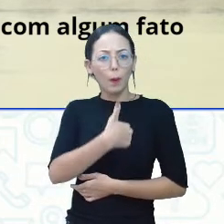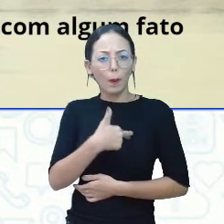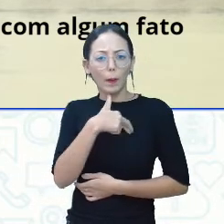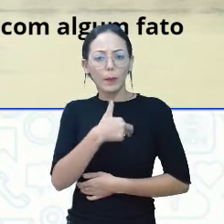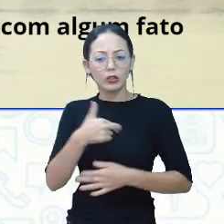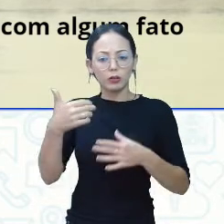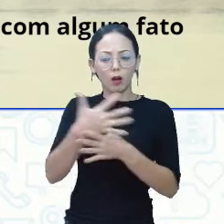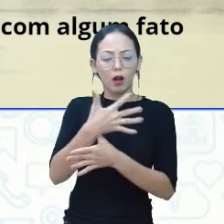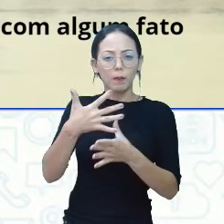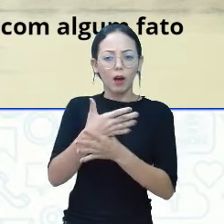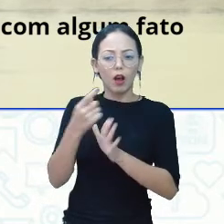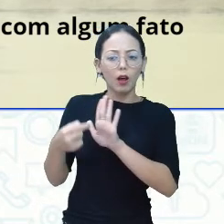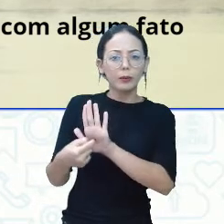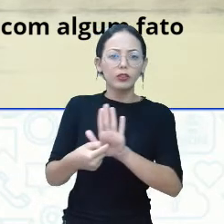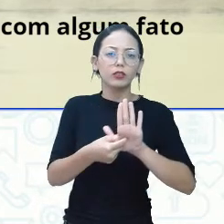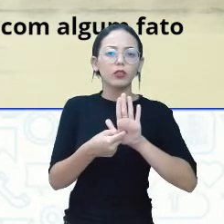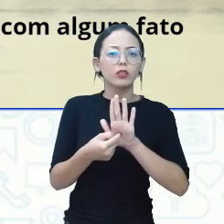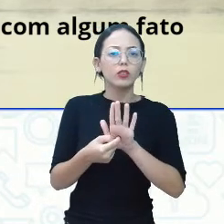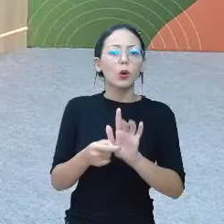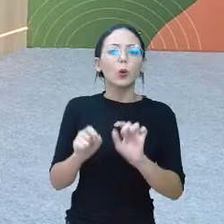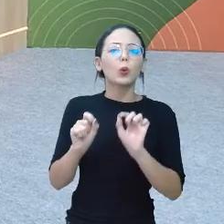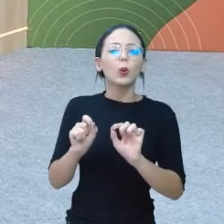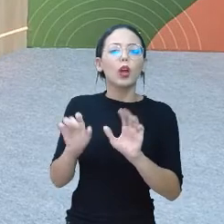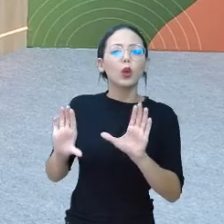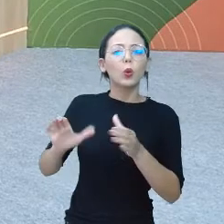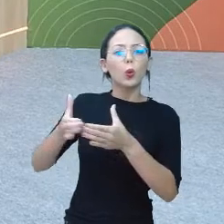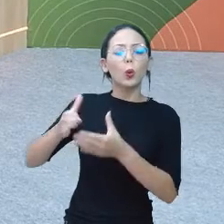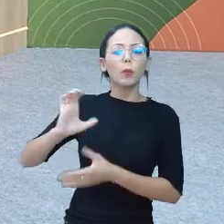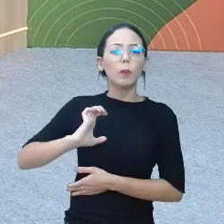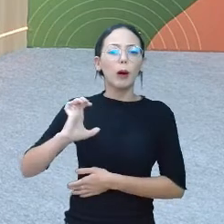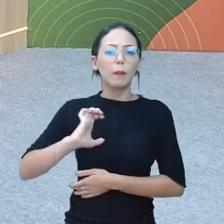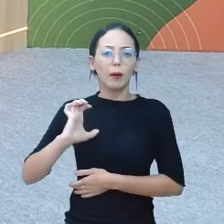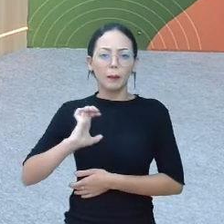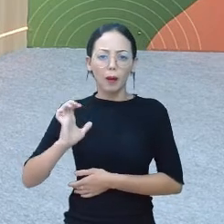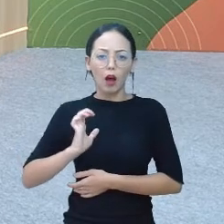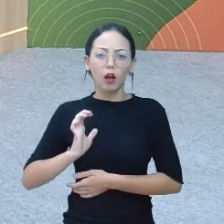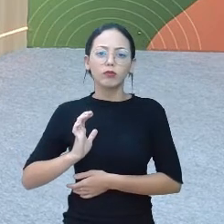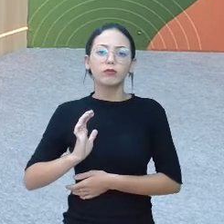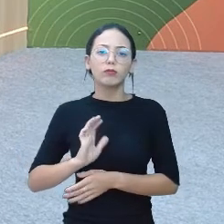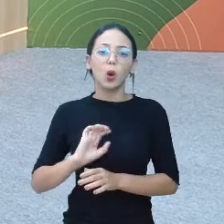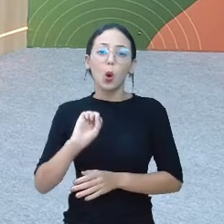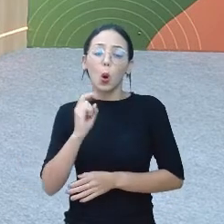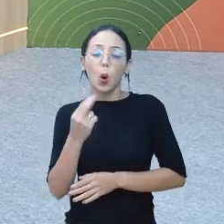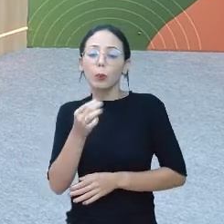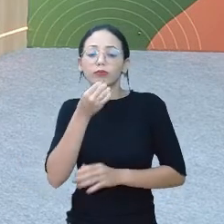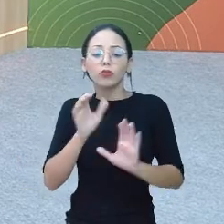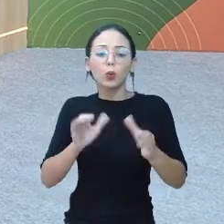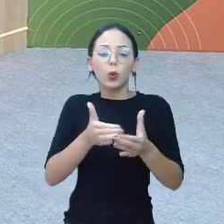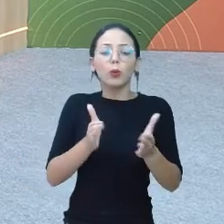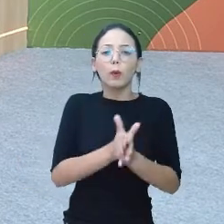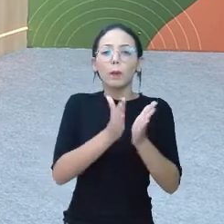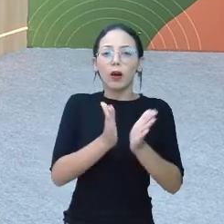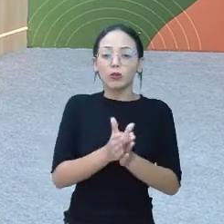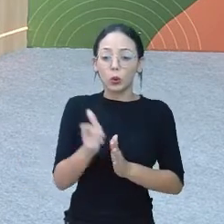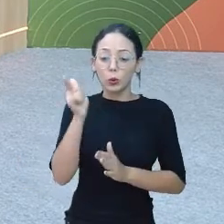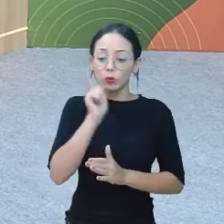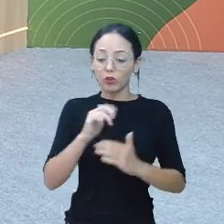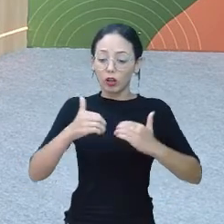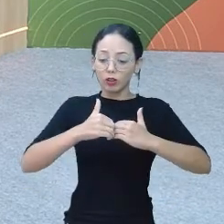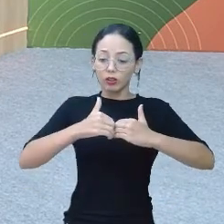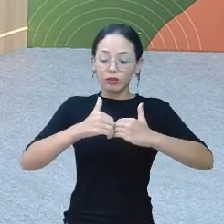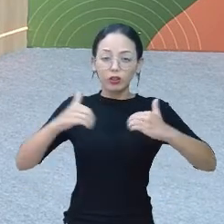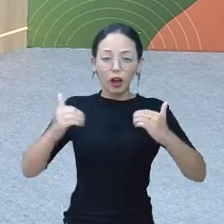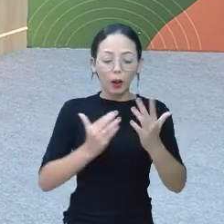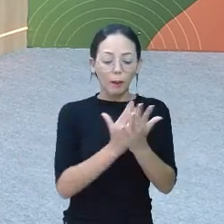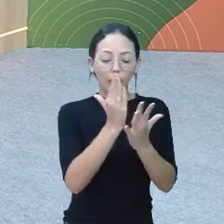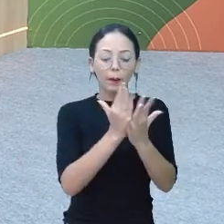uma representação da burguesia ou das classes mais baixas da população. A gente consegue abarcar o leque, né?